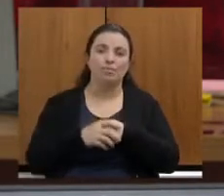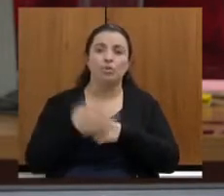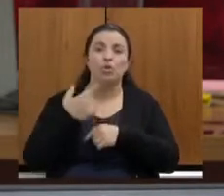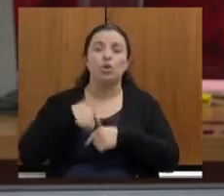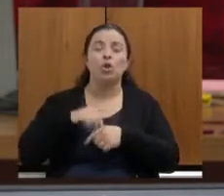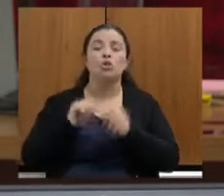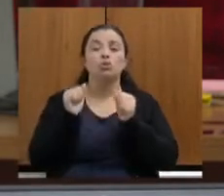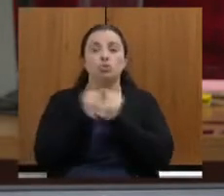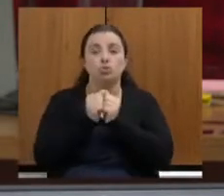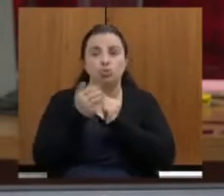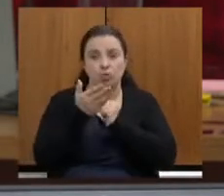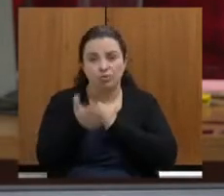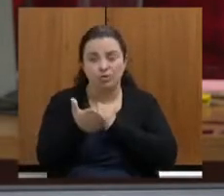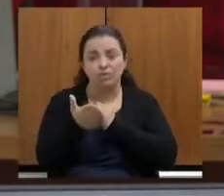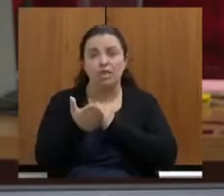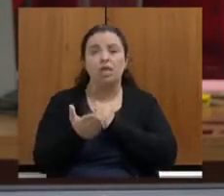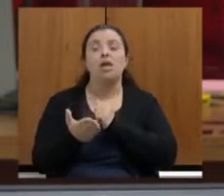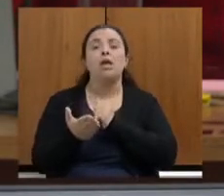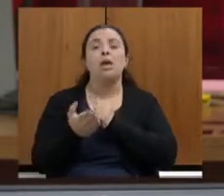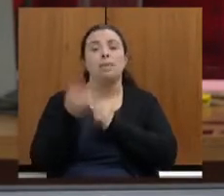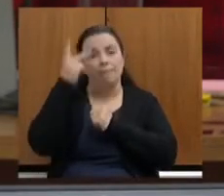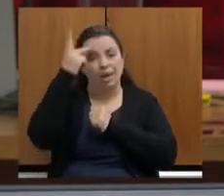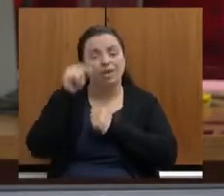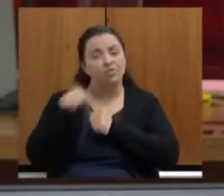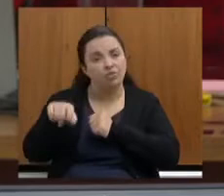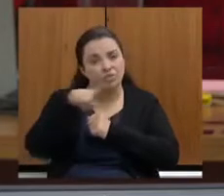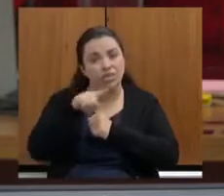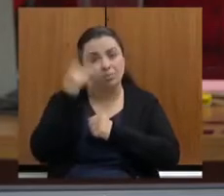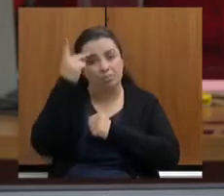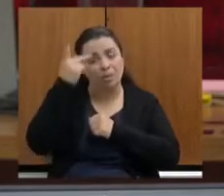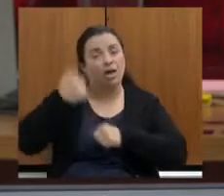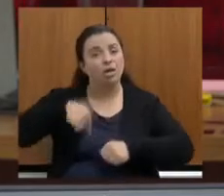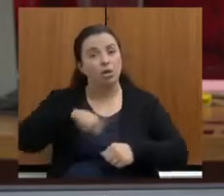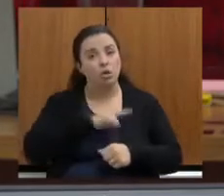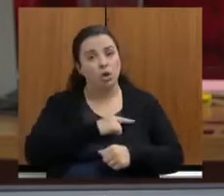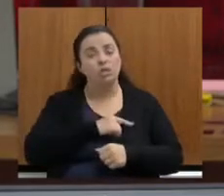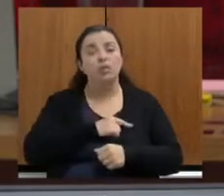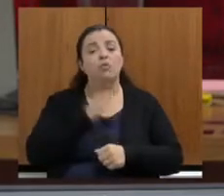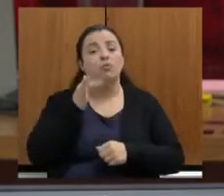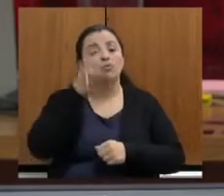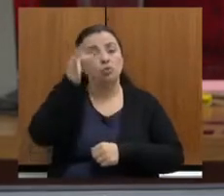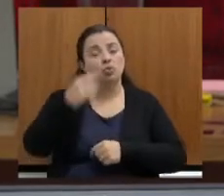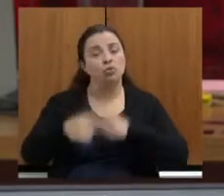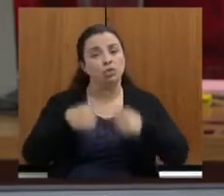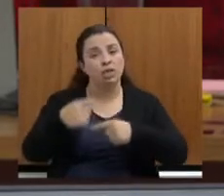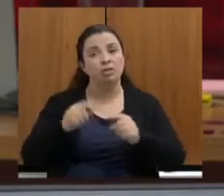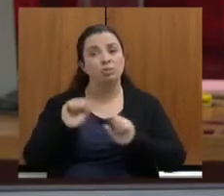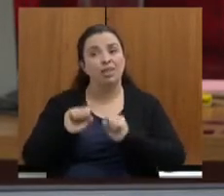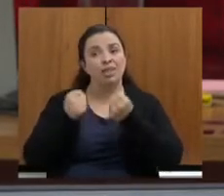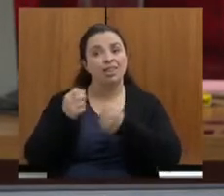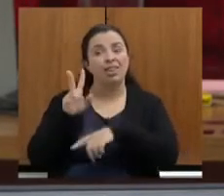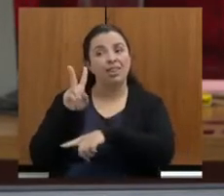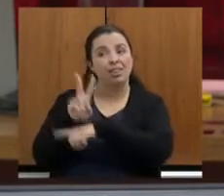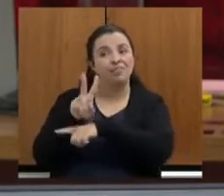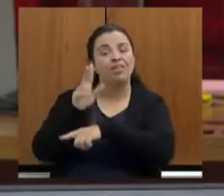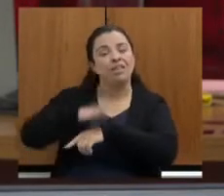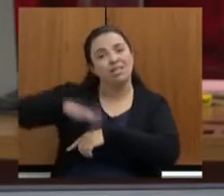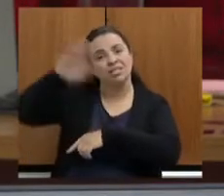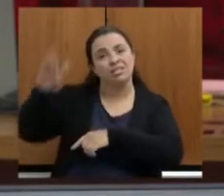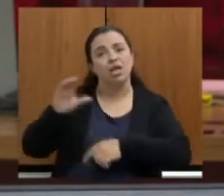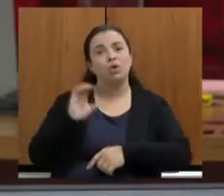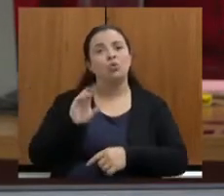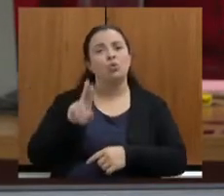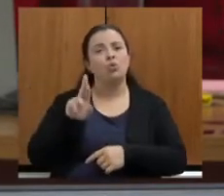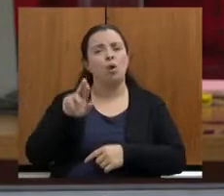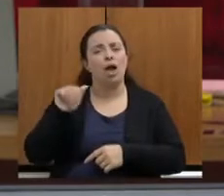vocês por nós pelas novas gerações para defender a nossa Serra do Curral e todas as áreas aqui